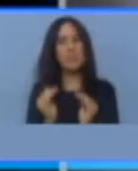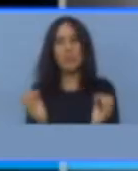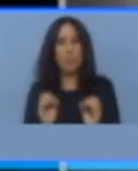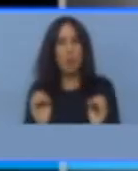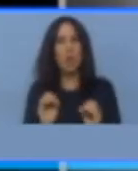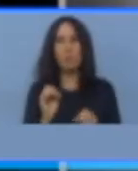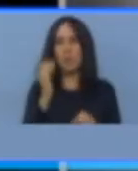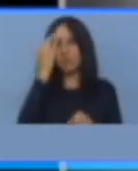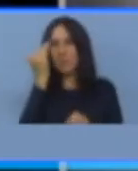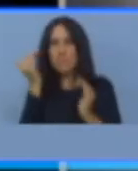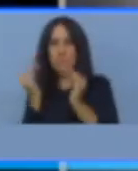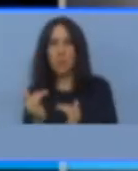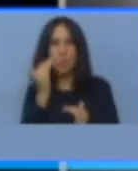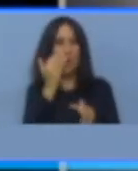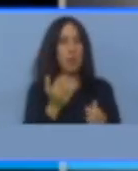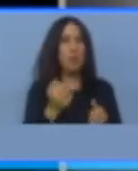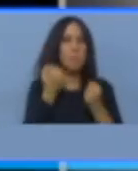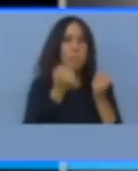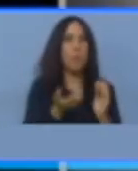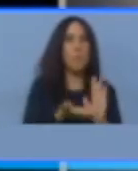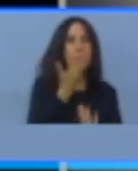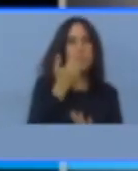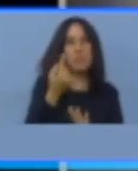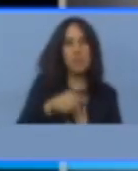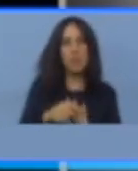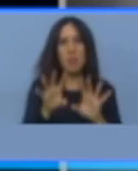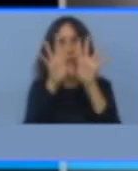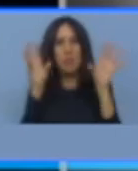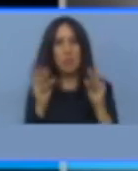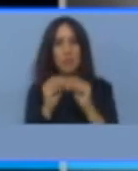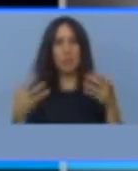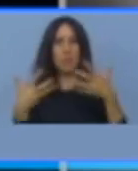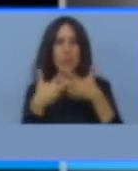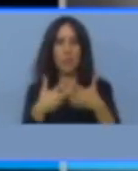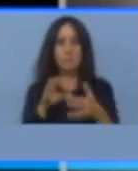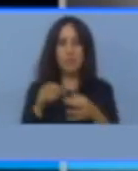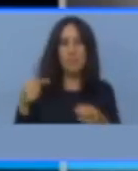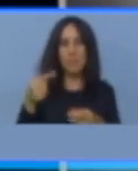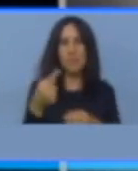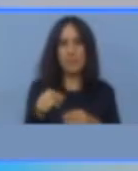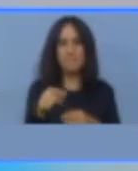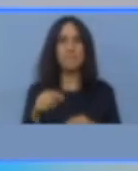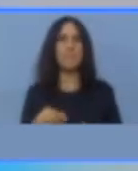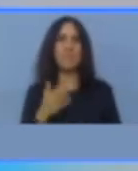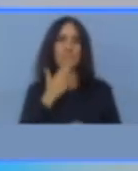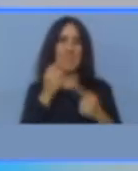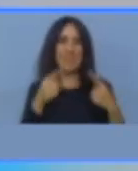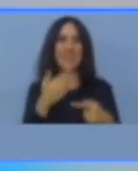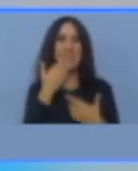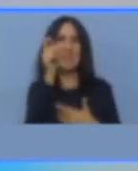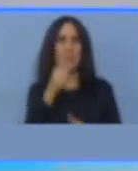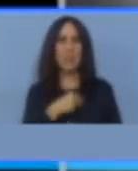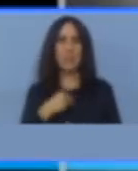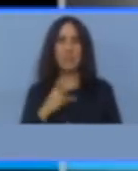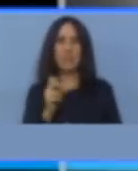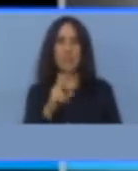ter menos capacidade ou mais incapacidade. Esta hospitalidade global integral tem tradução na prática. E felizmente que eu tenho. Agradeço, Dr. Vítor Couto,